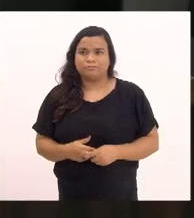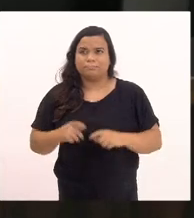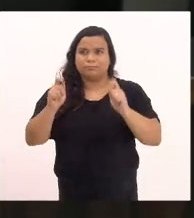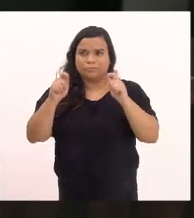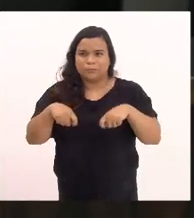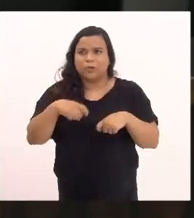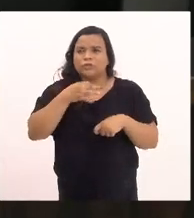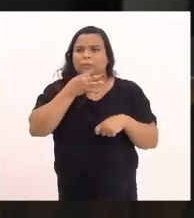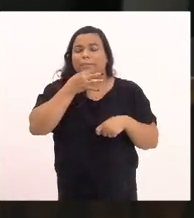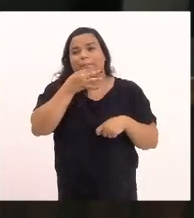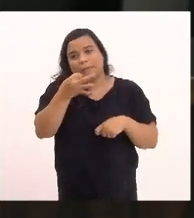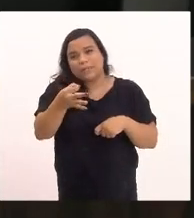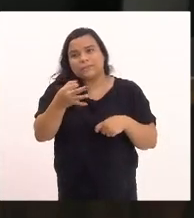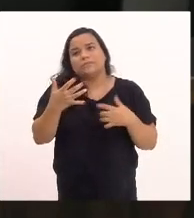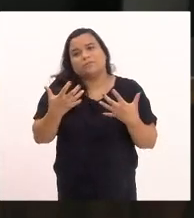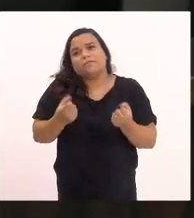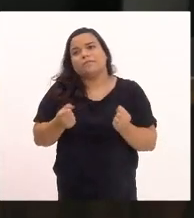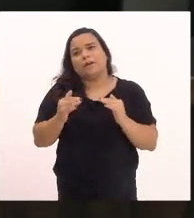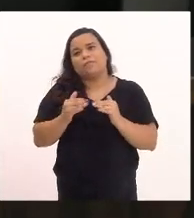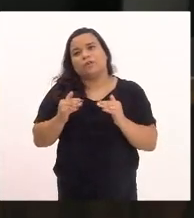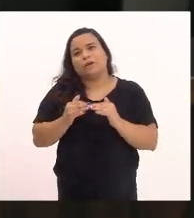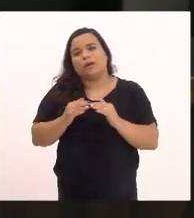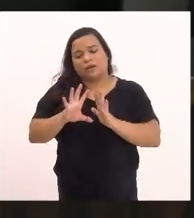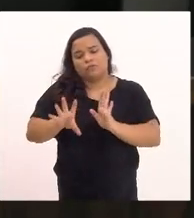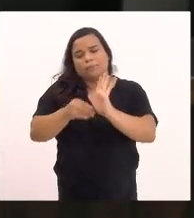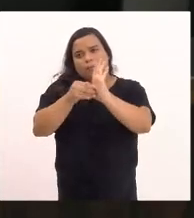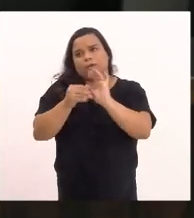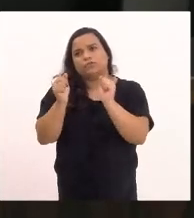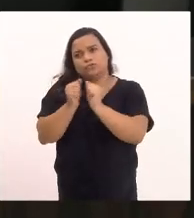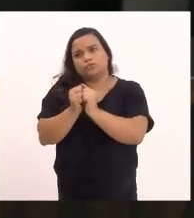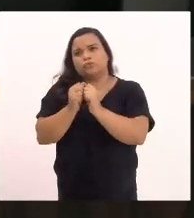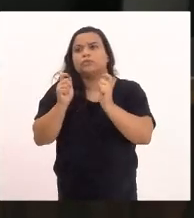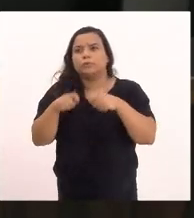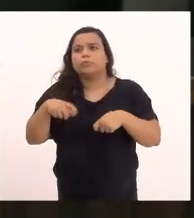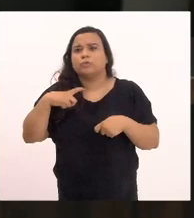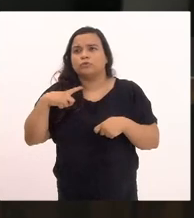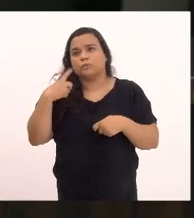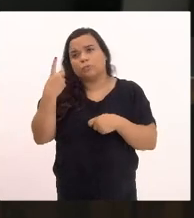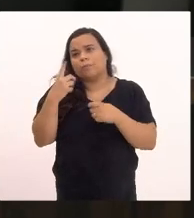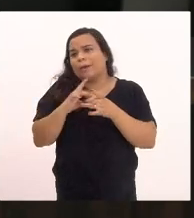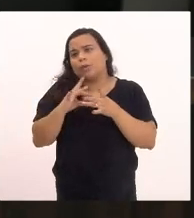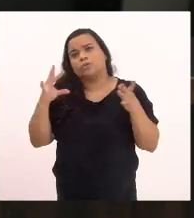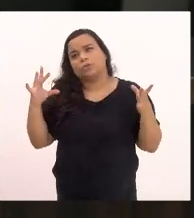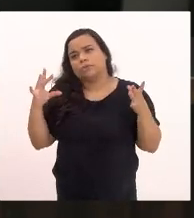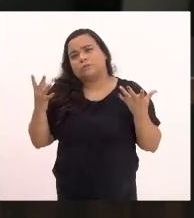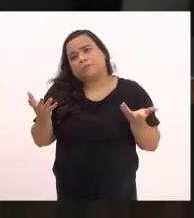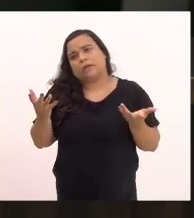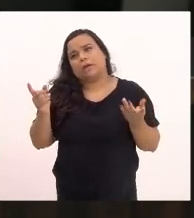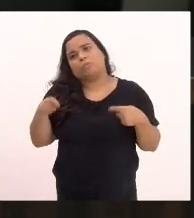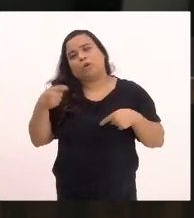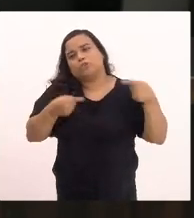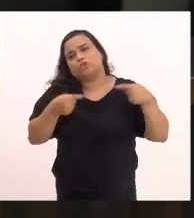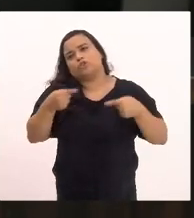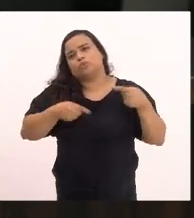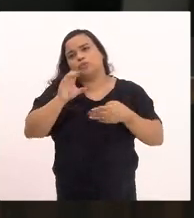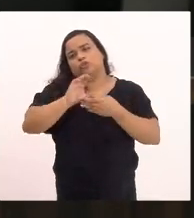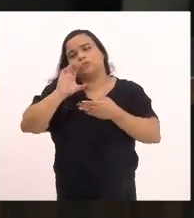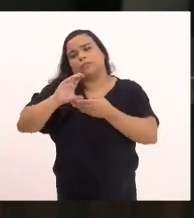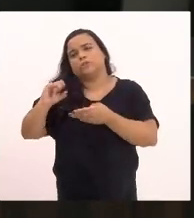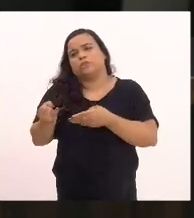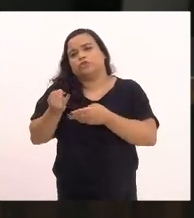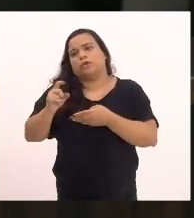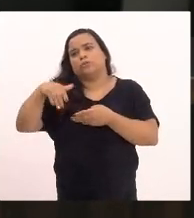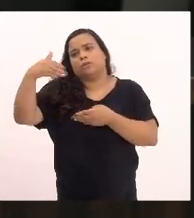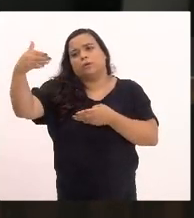com emendas, e, logicamente, teria uma emenda autorizativa aí. E aí discute na CCJ, só volta aqui quando chegar um